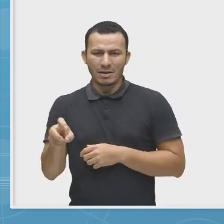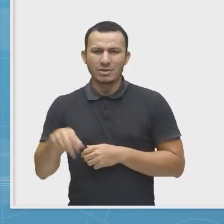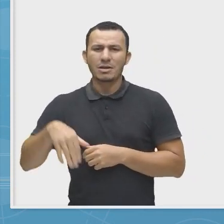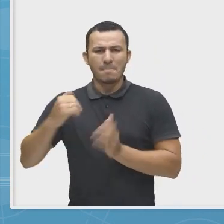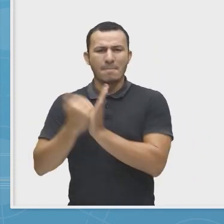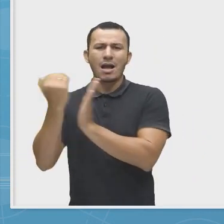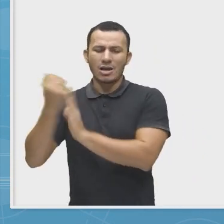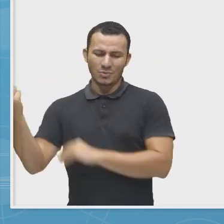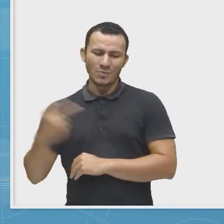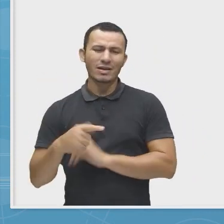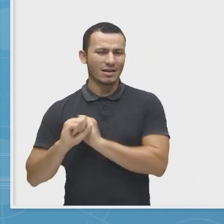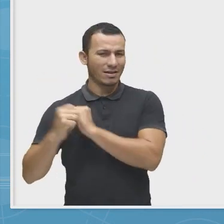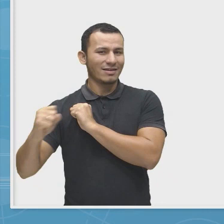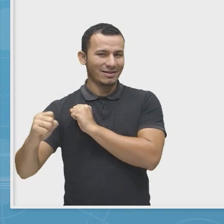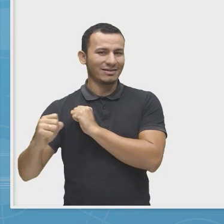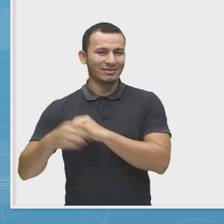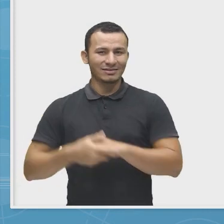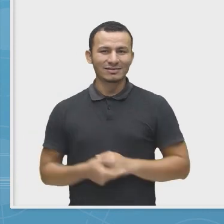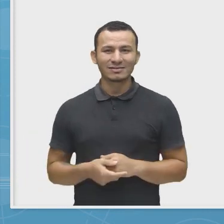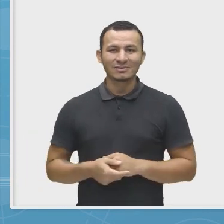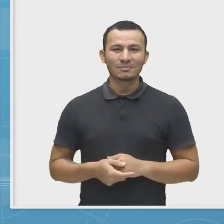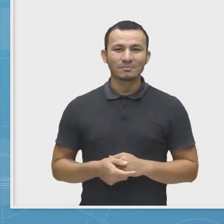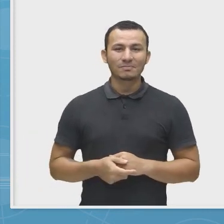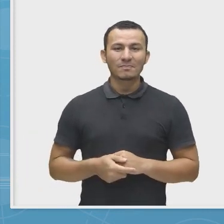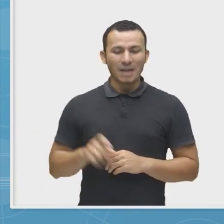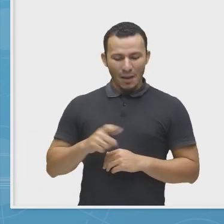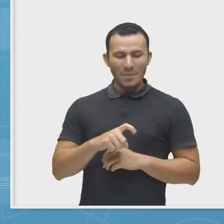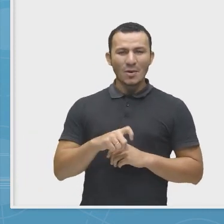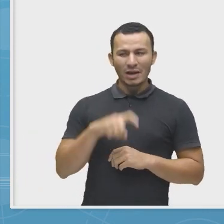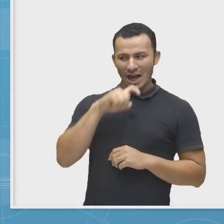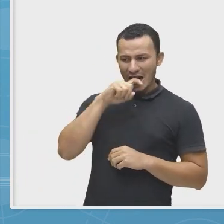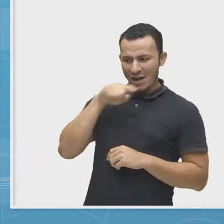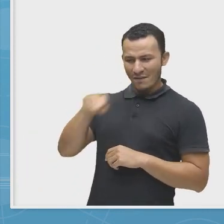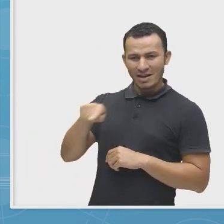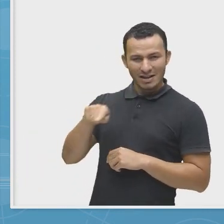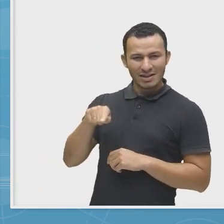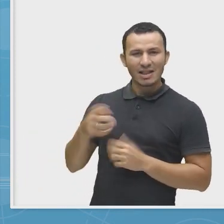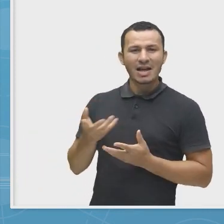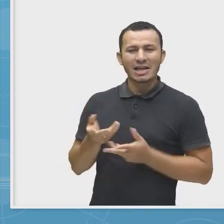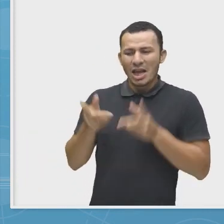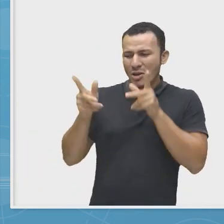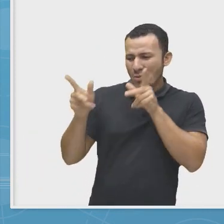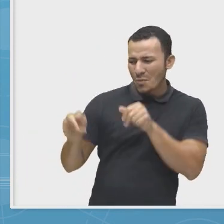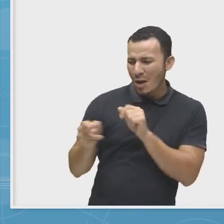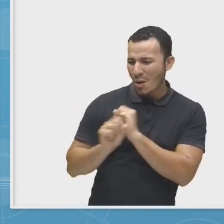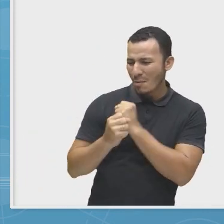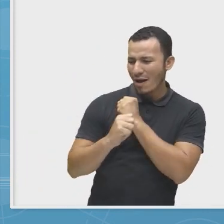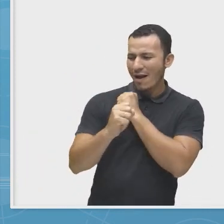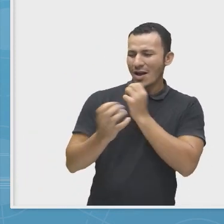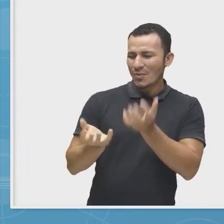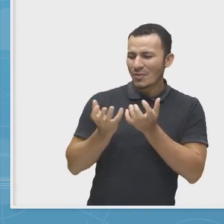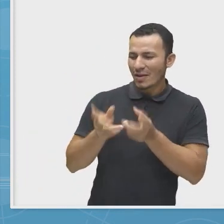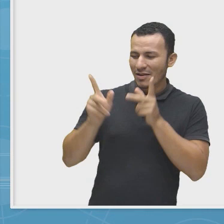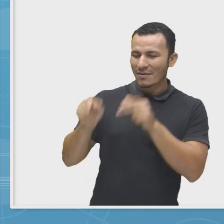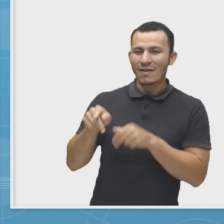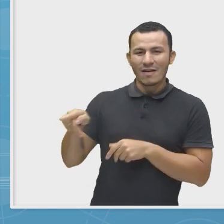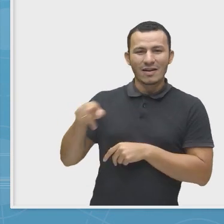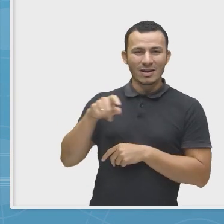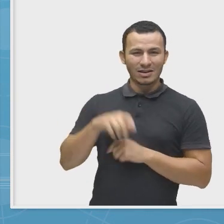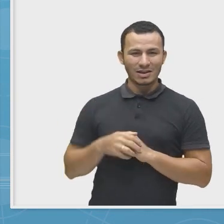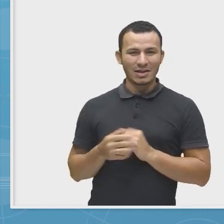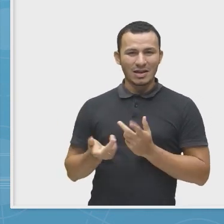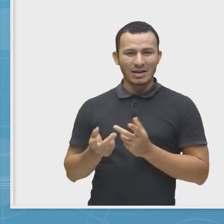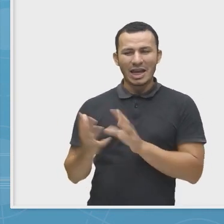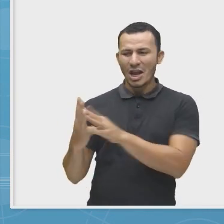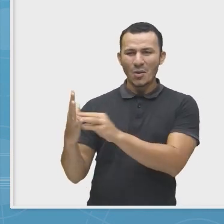minhoca, né? E ela, com inveja do tamanho, né, ela quis se igualar, ou seja, quis ser igual à cobra, né,